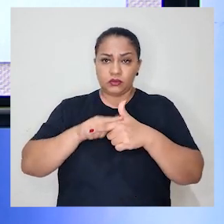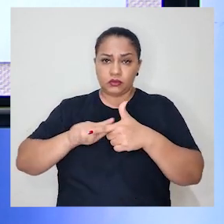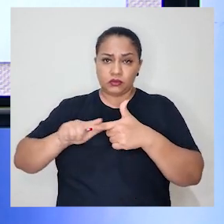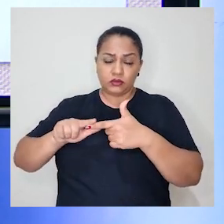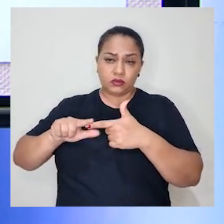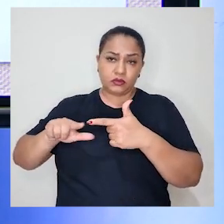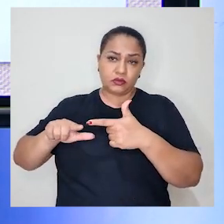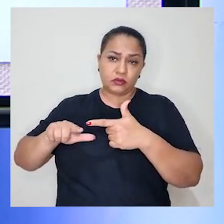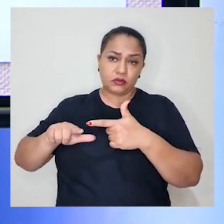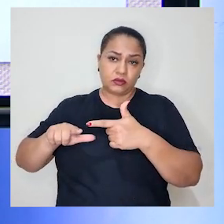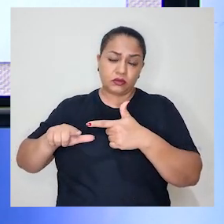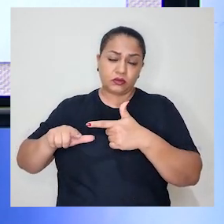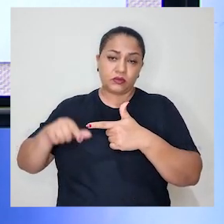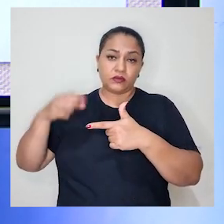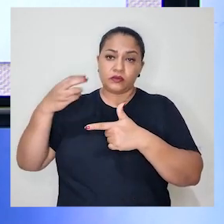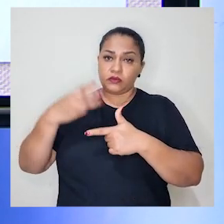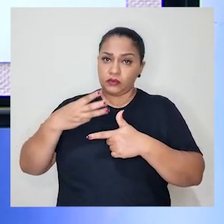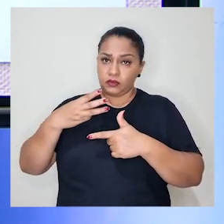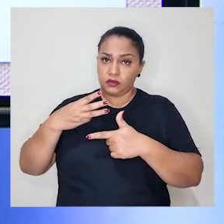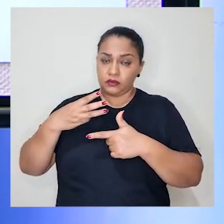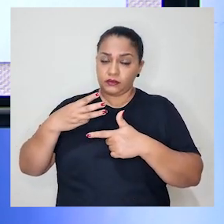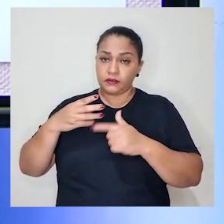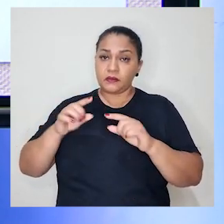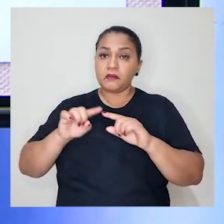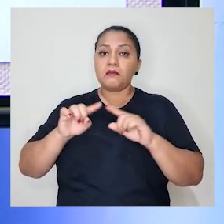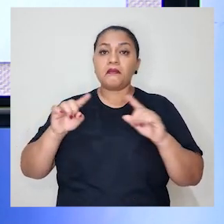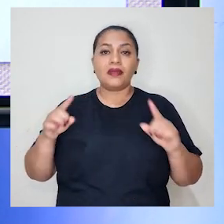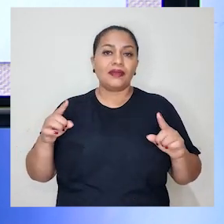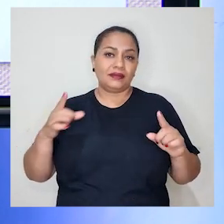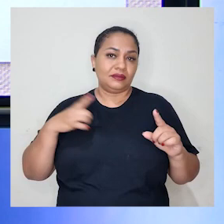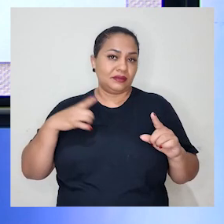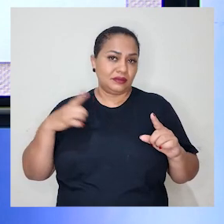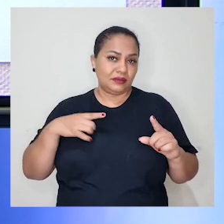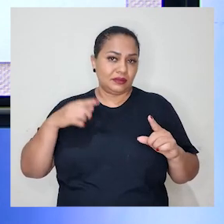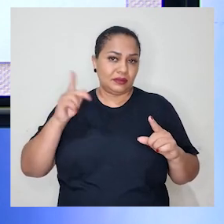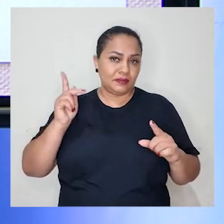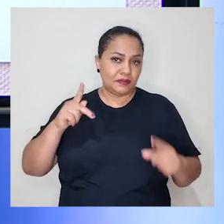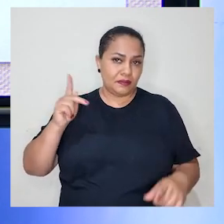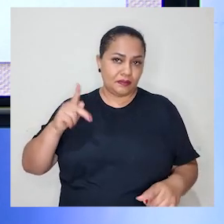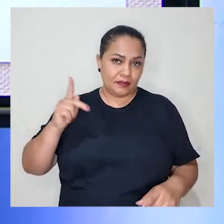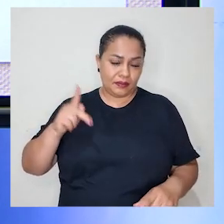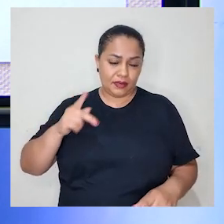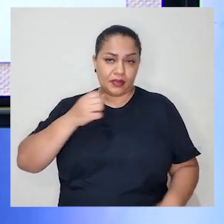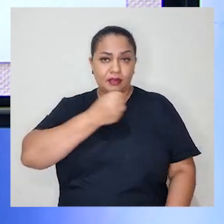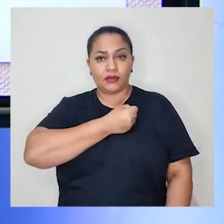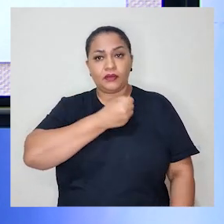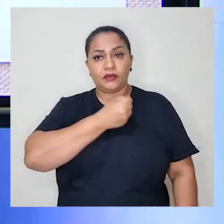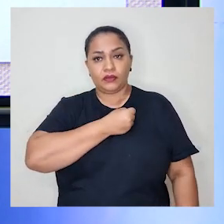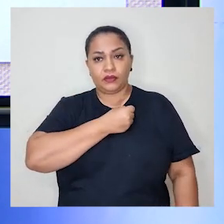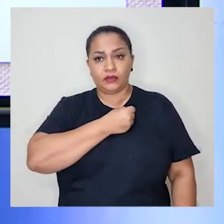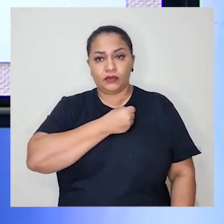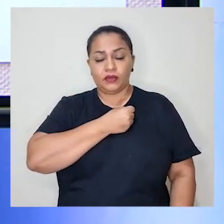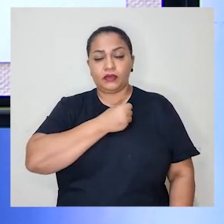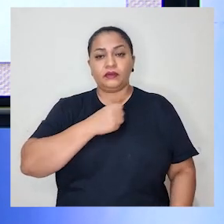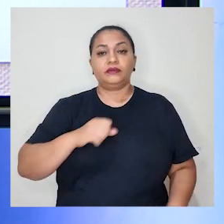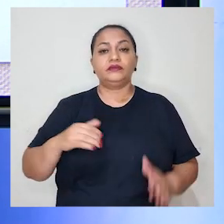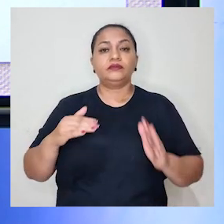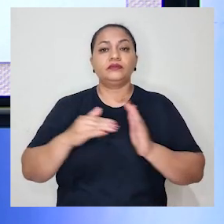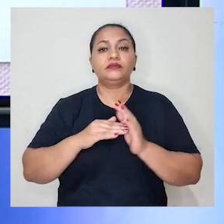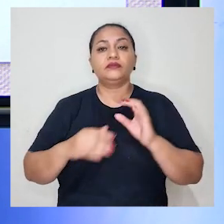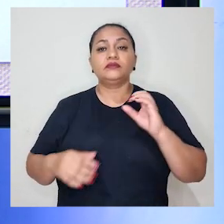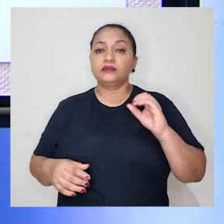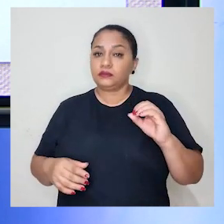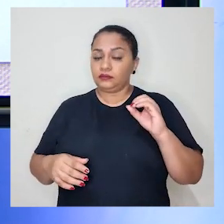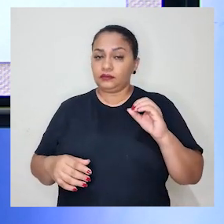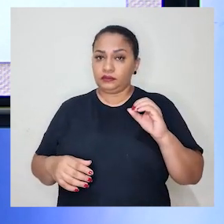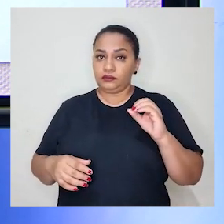divisível por 3. Só que tem que ser par. Tem que terminar